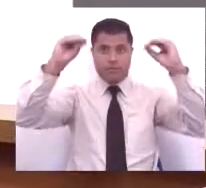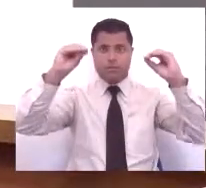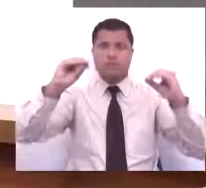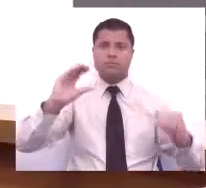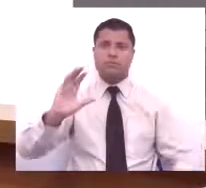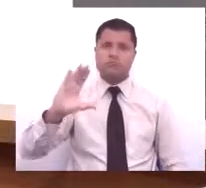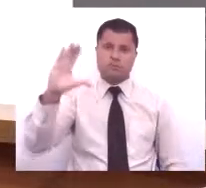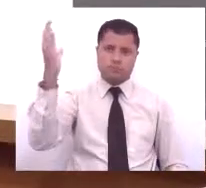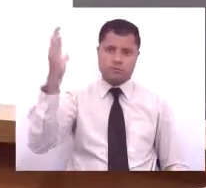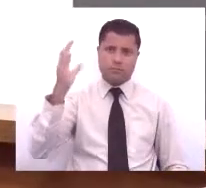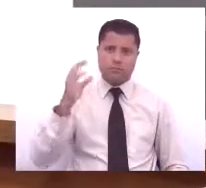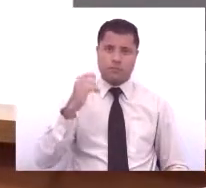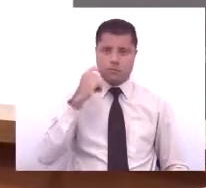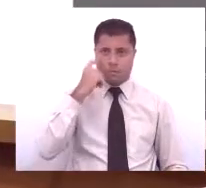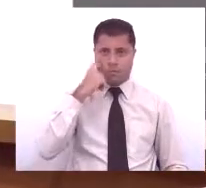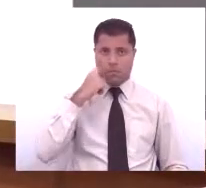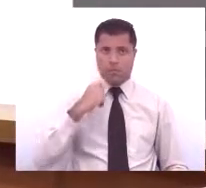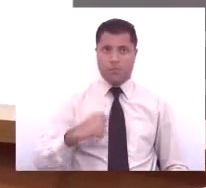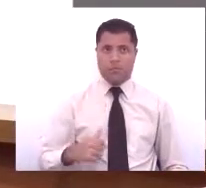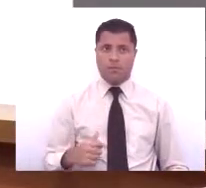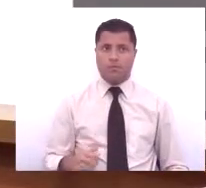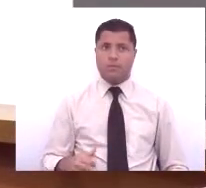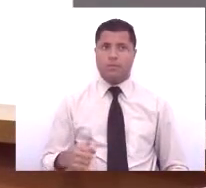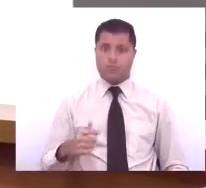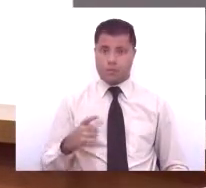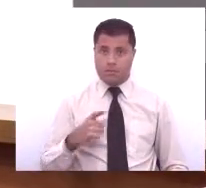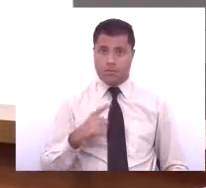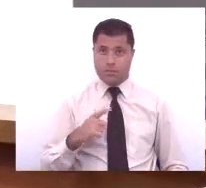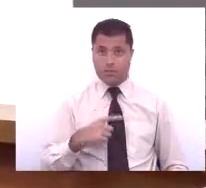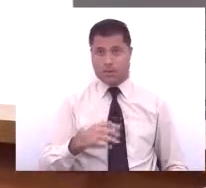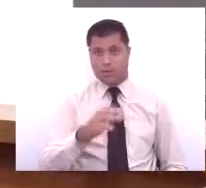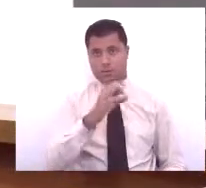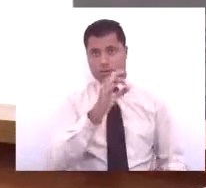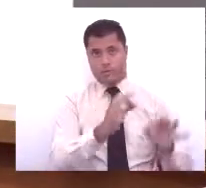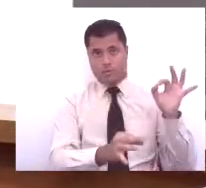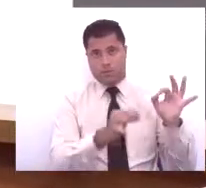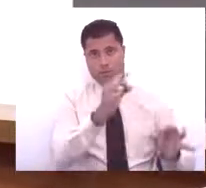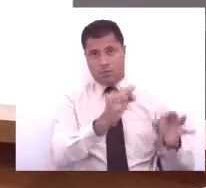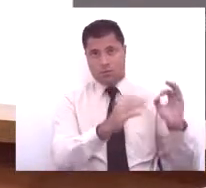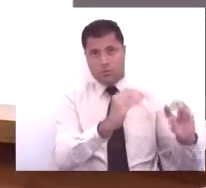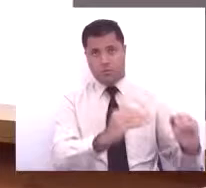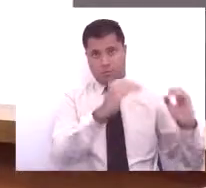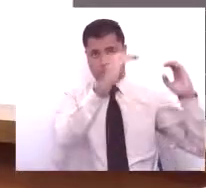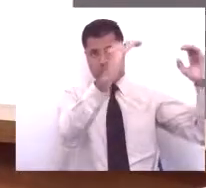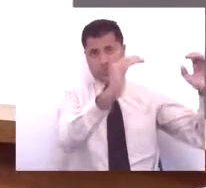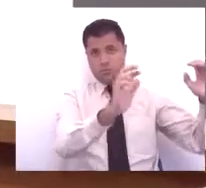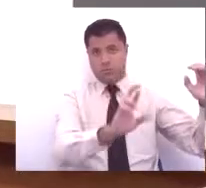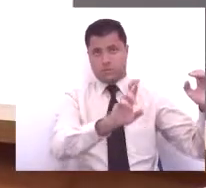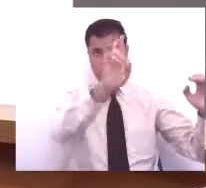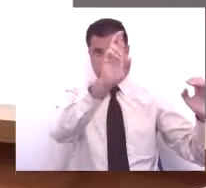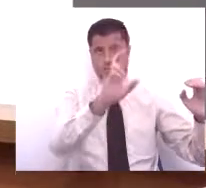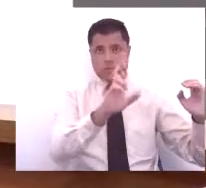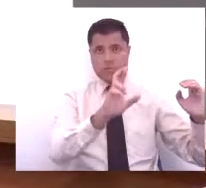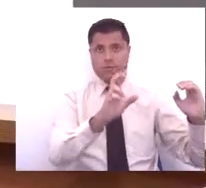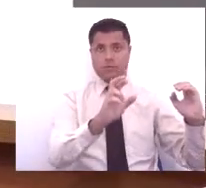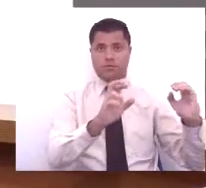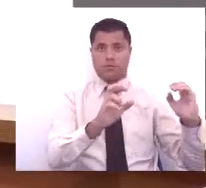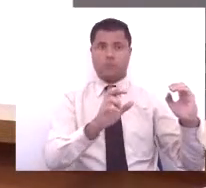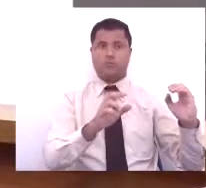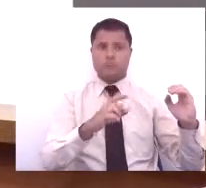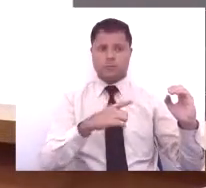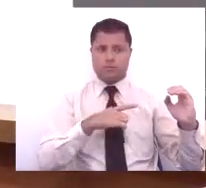recebo do Tribunal Superior Eleitoral, que